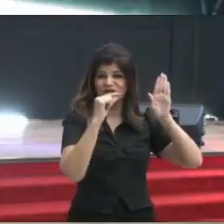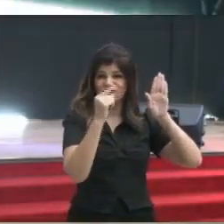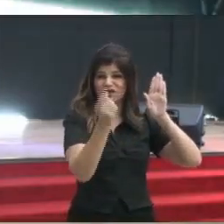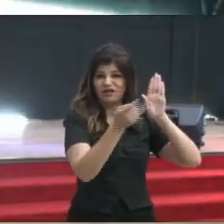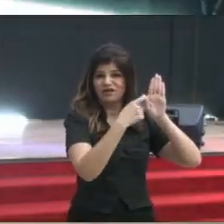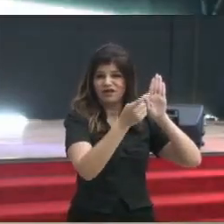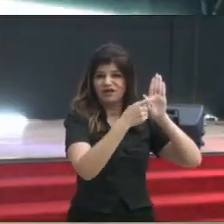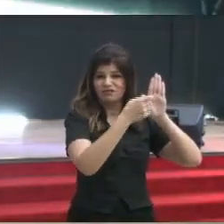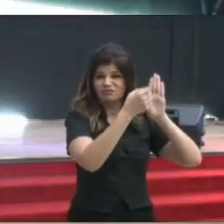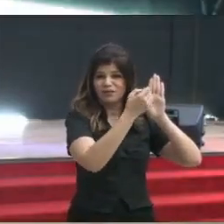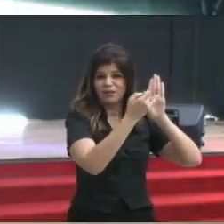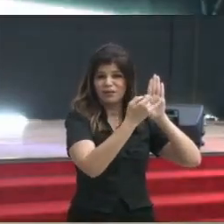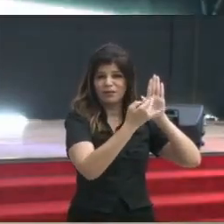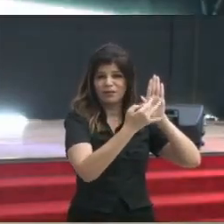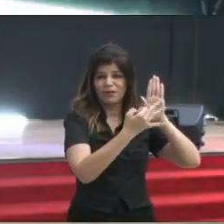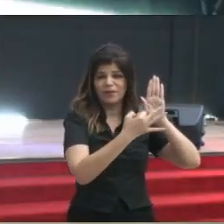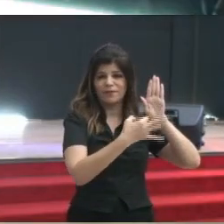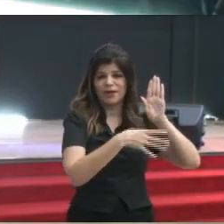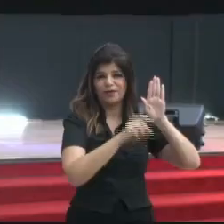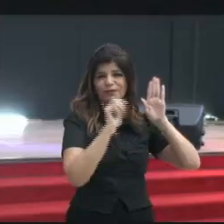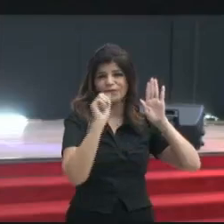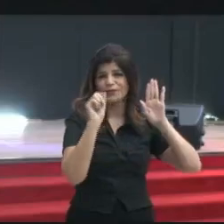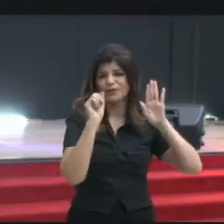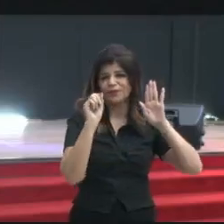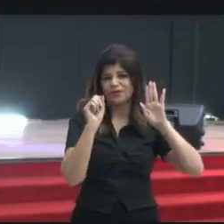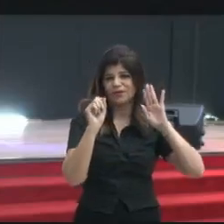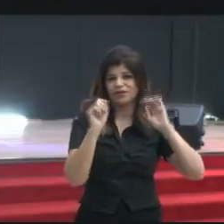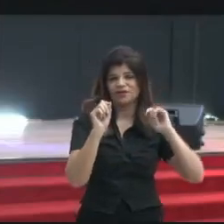ele descreve